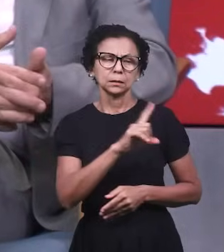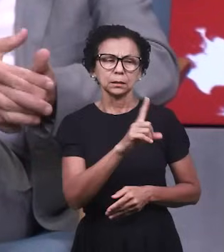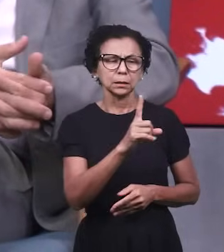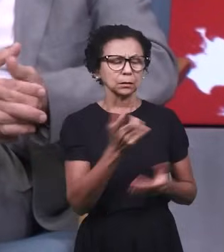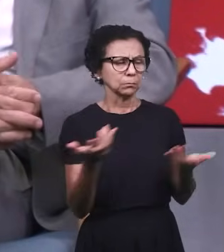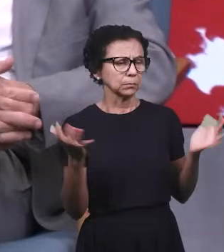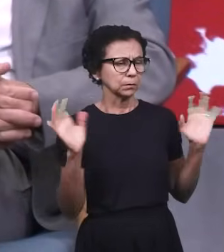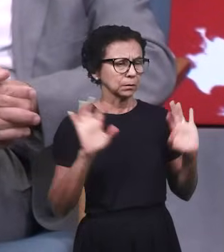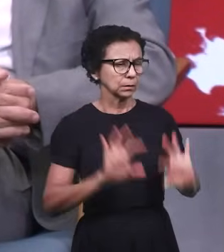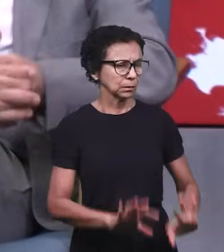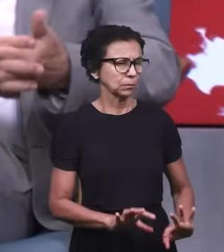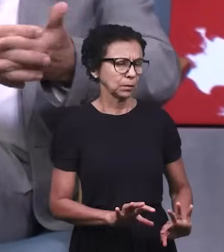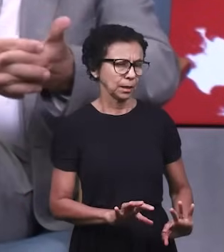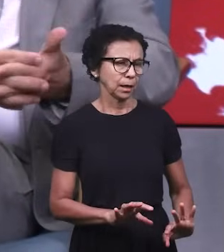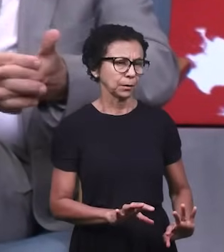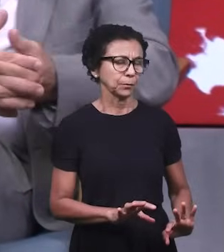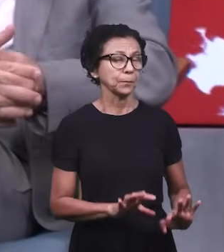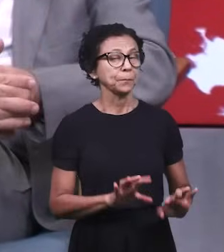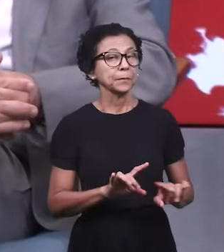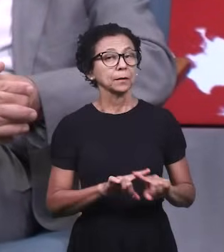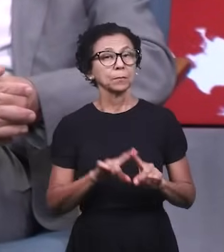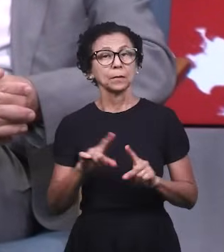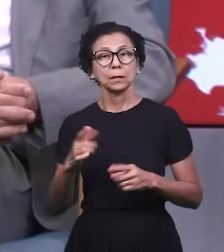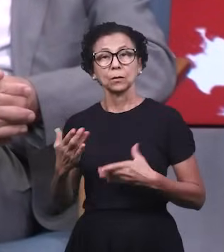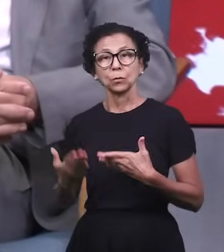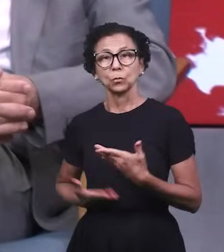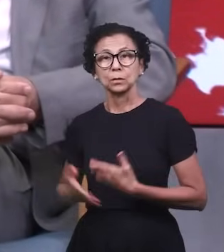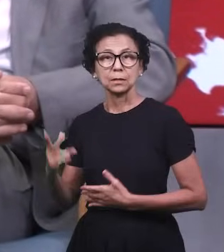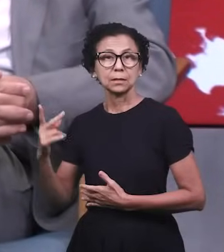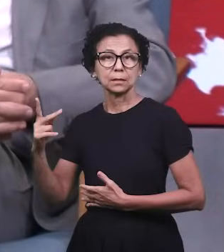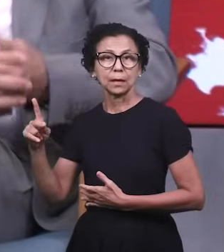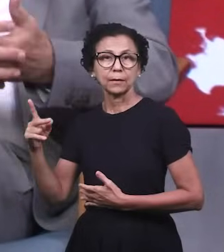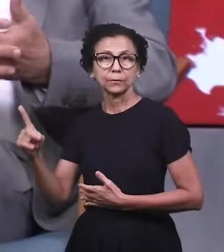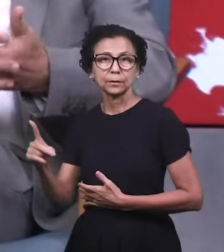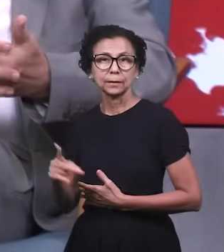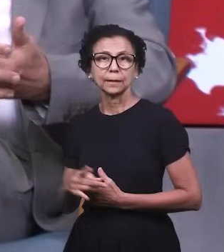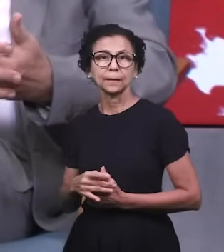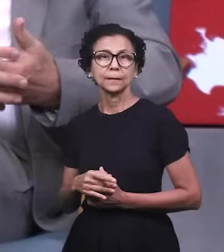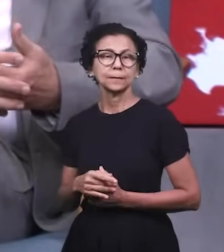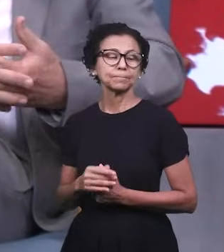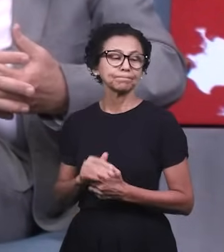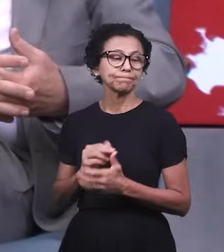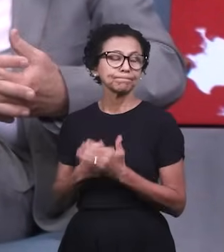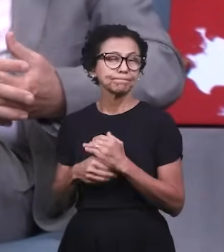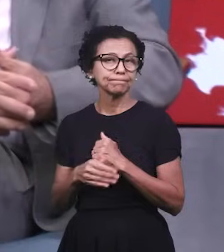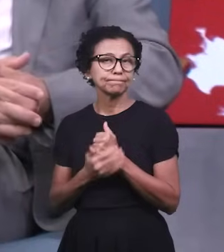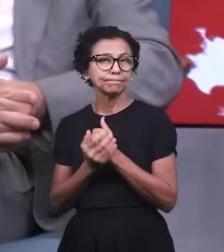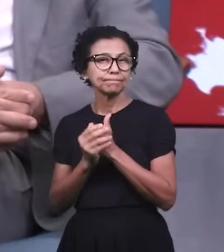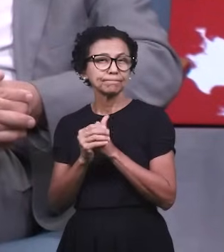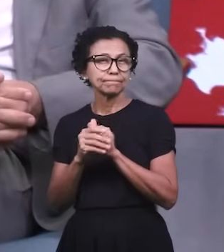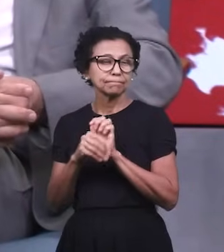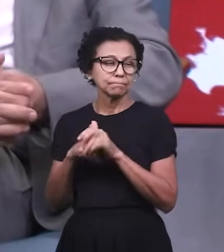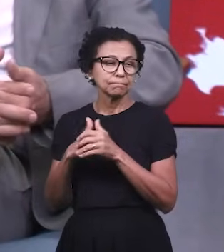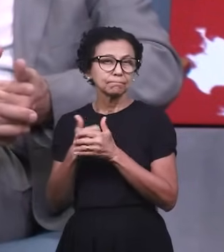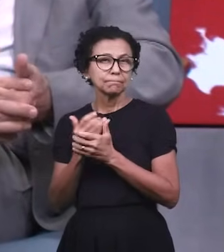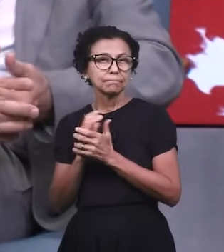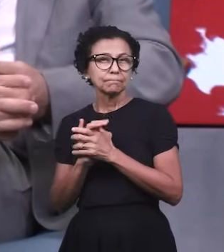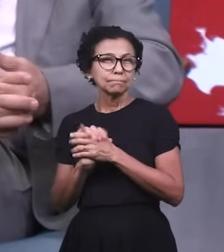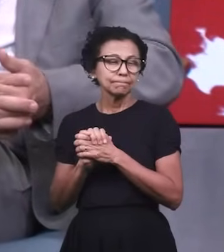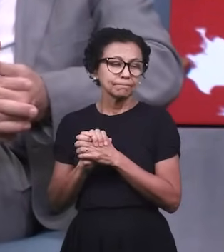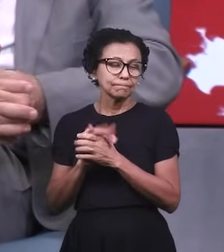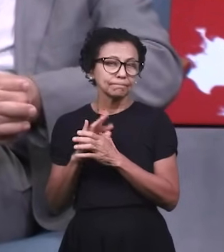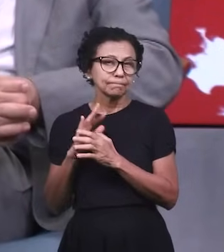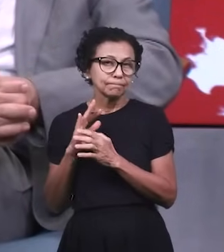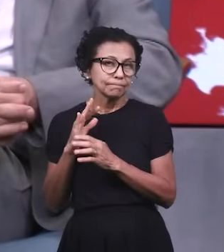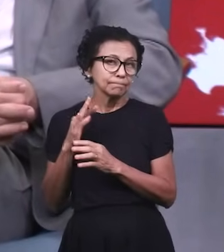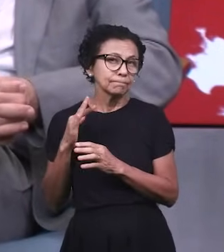Naamã queria ofertar a Eliseu, que Eliseu tinha recusado, e Geazi pegou para si, e o juízo